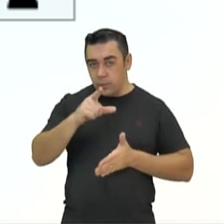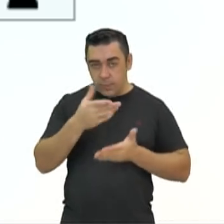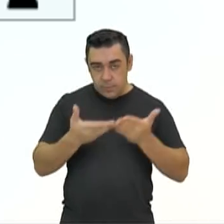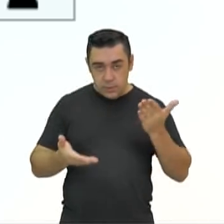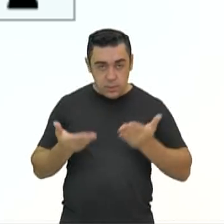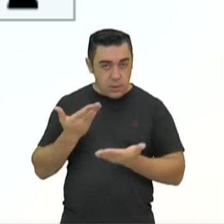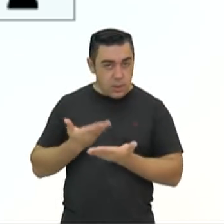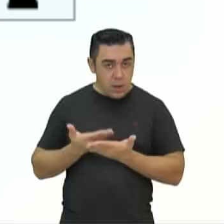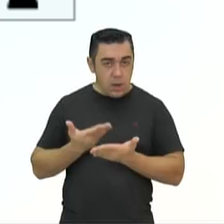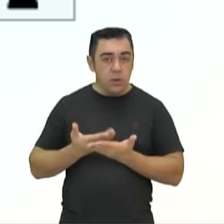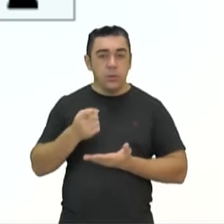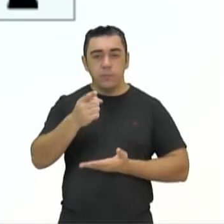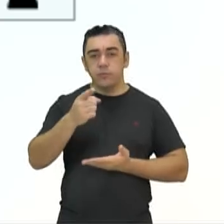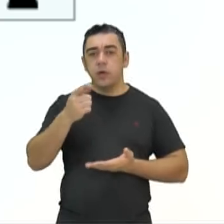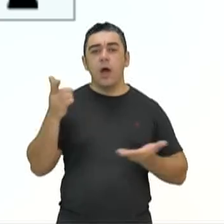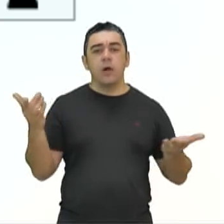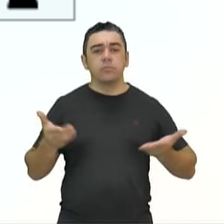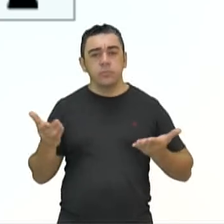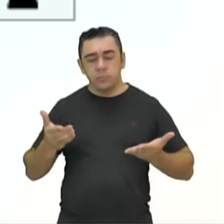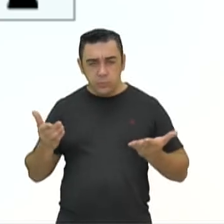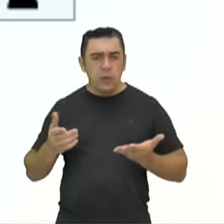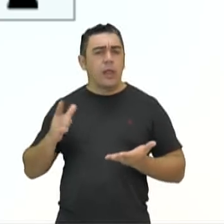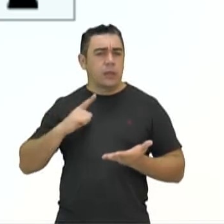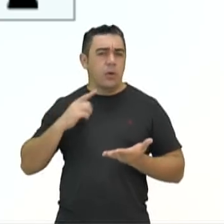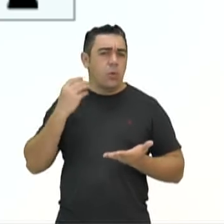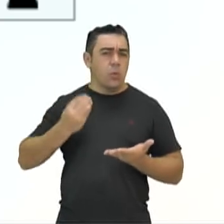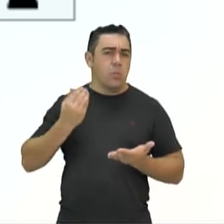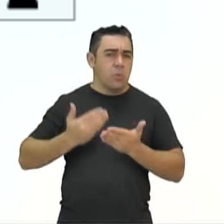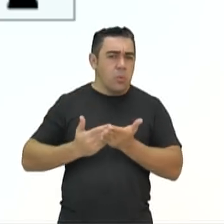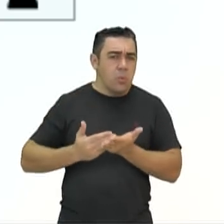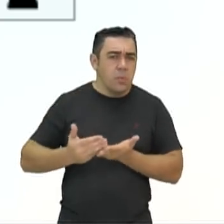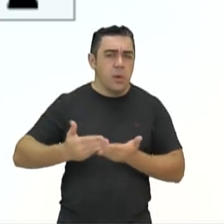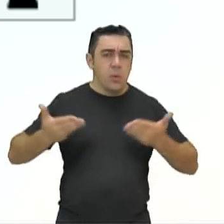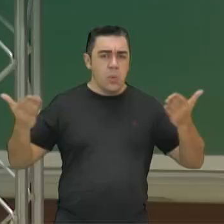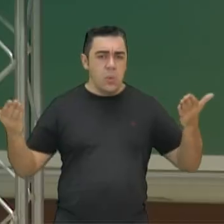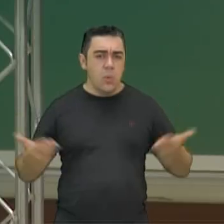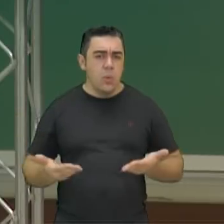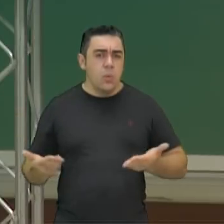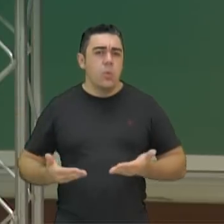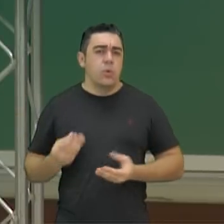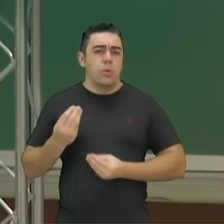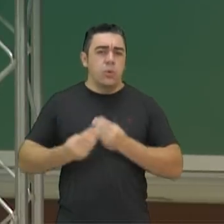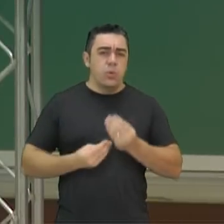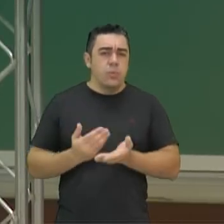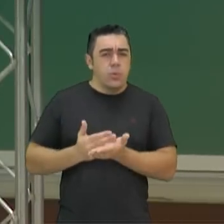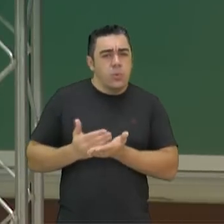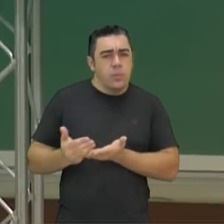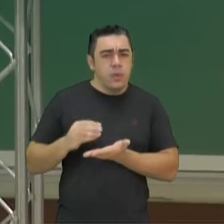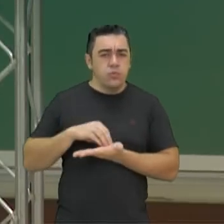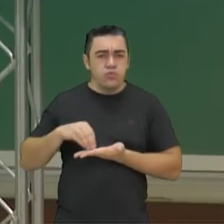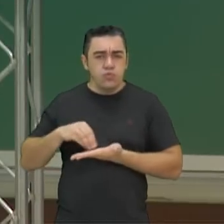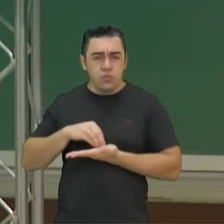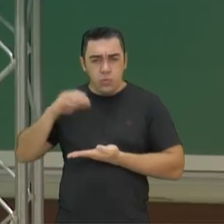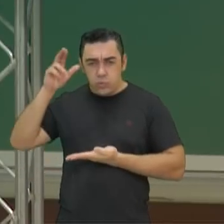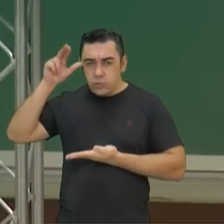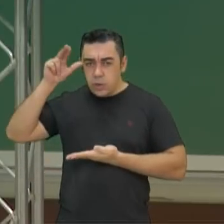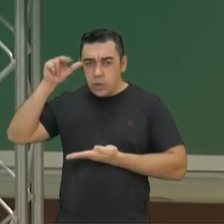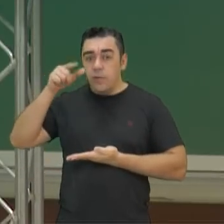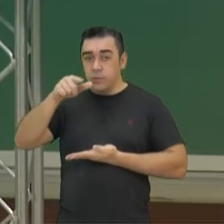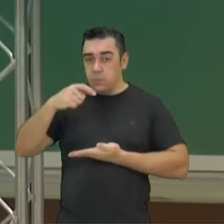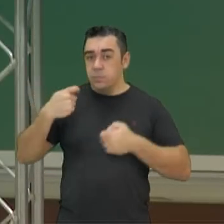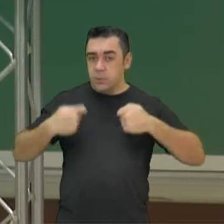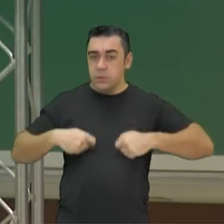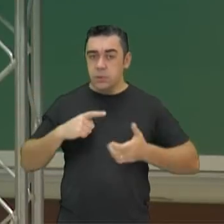aula, é só para você ter uma noção assim, de como a gente vai iniciar hoje e como que inicia um jogo de xadrez. Você tem que ter essas